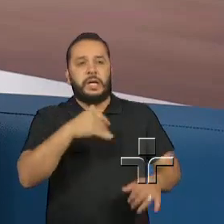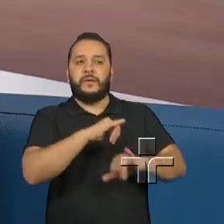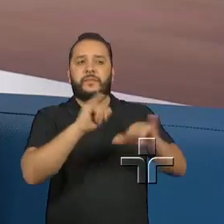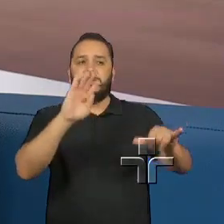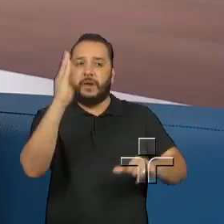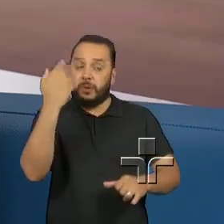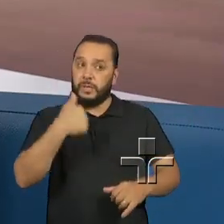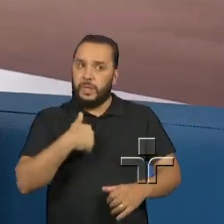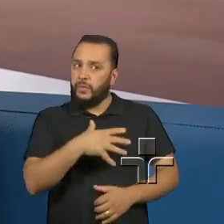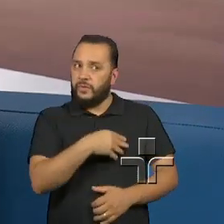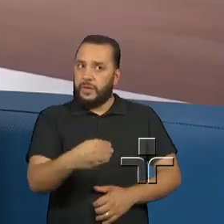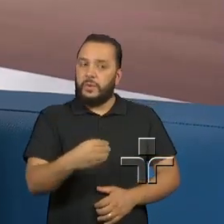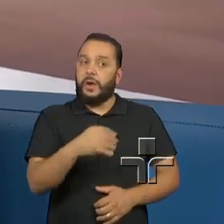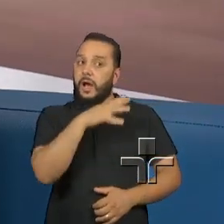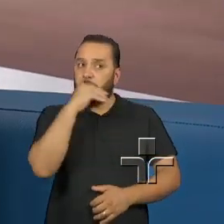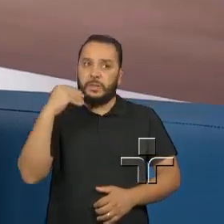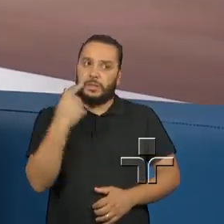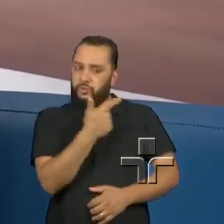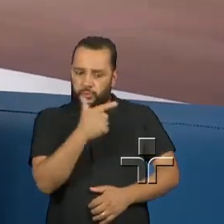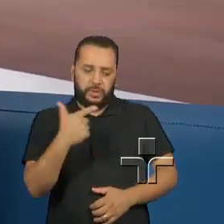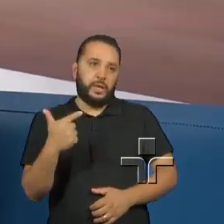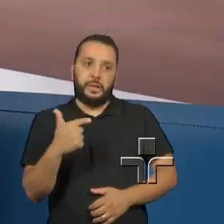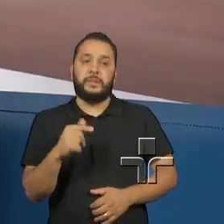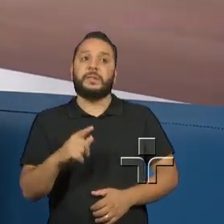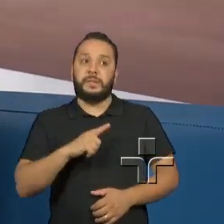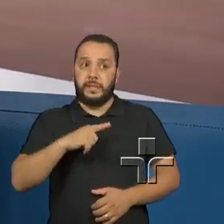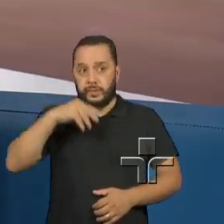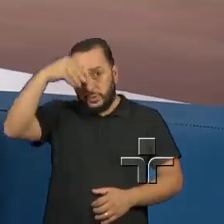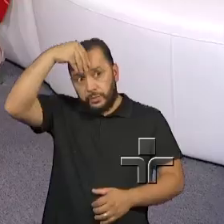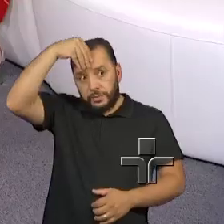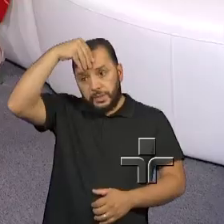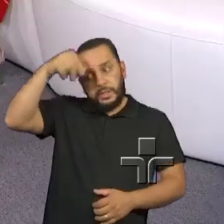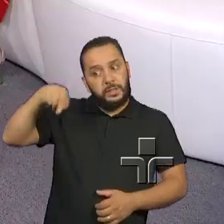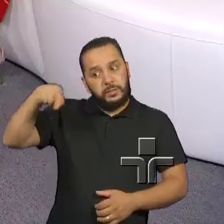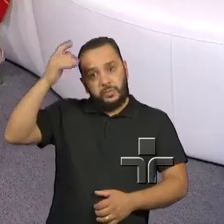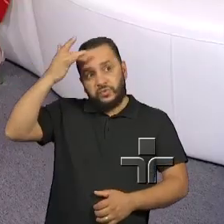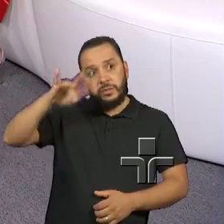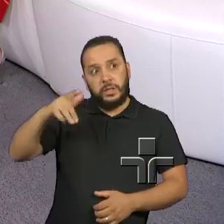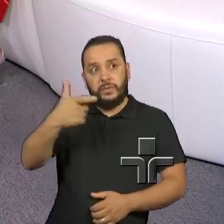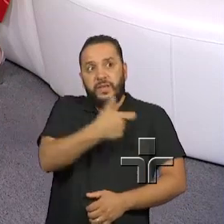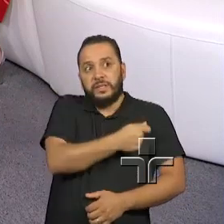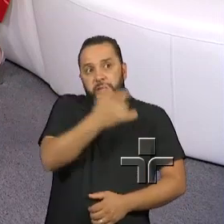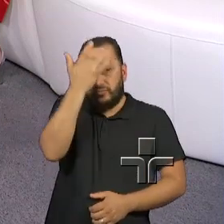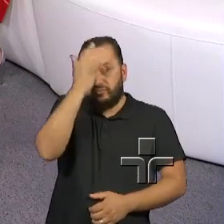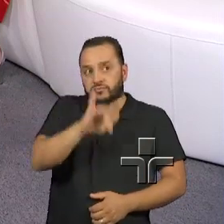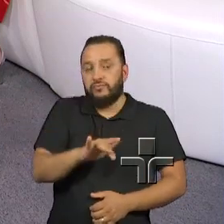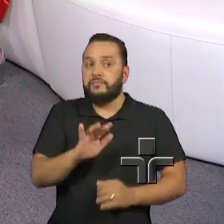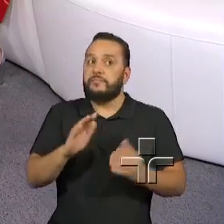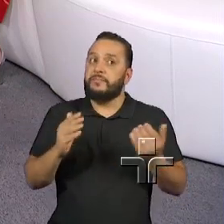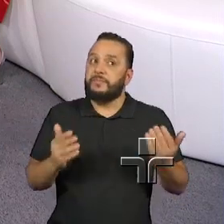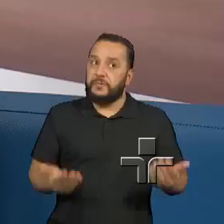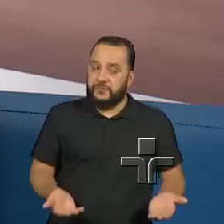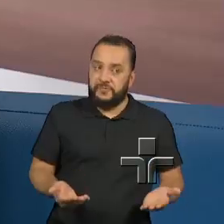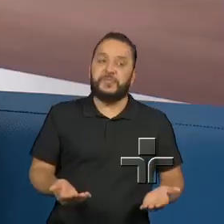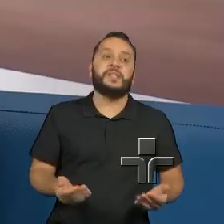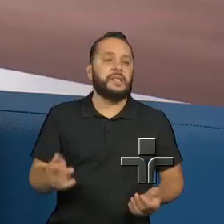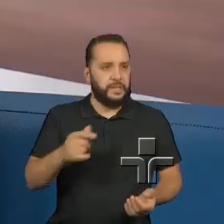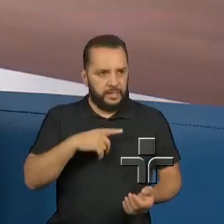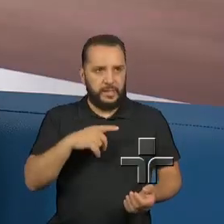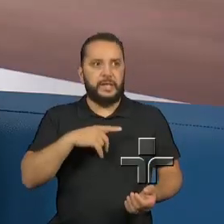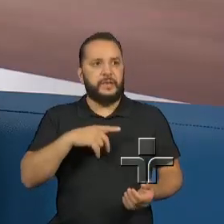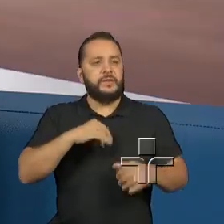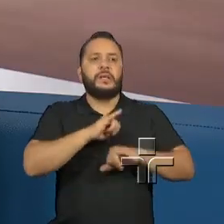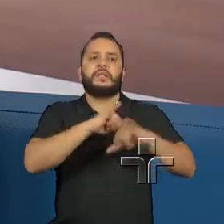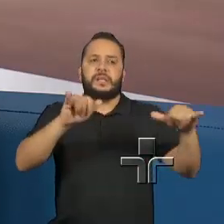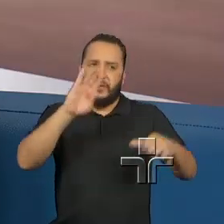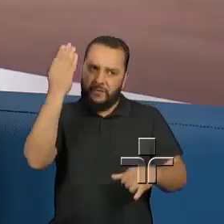filho adolescente, mas eu tenho sobrinha, que eu não sei nem se foi vacinada, mas enfim. Teve muita coisa, né?